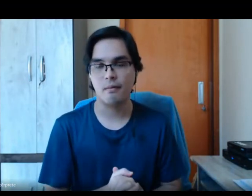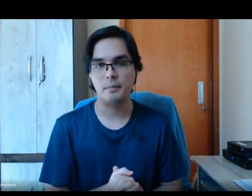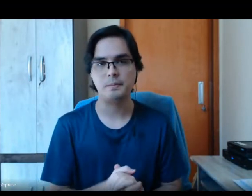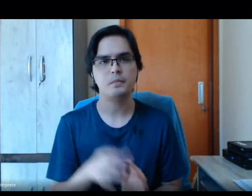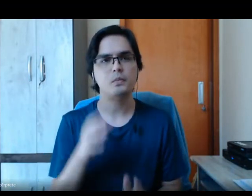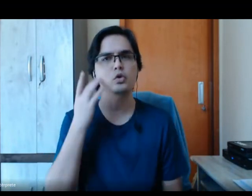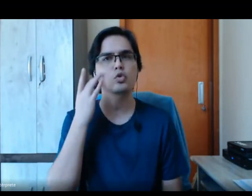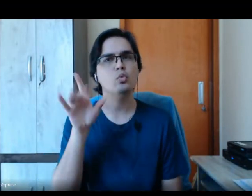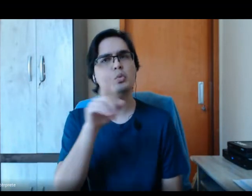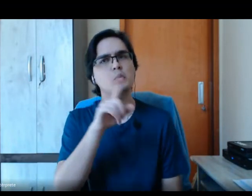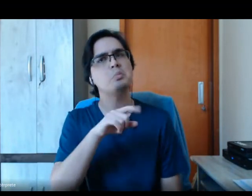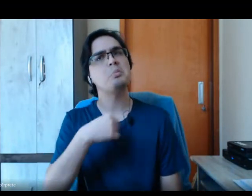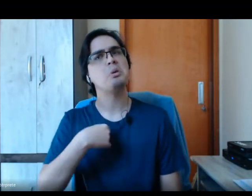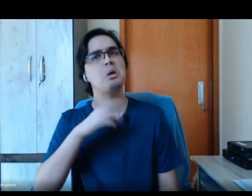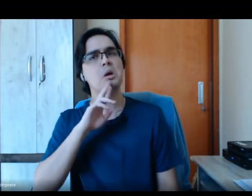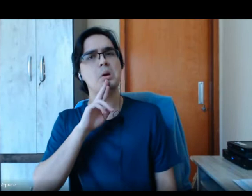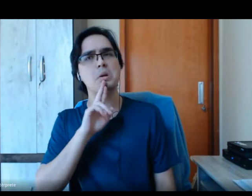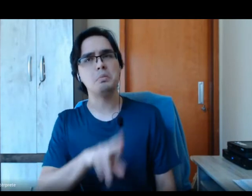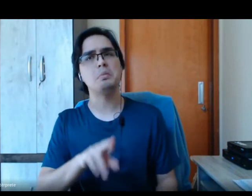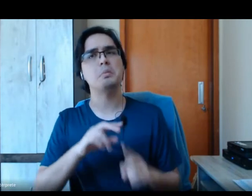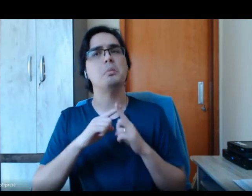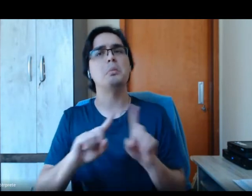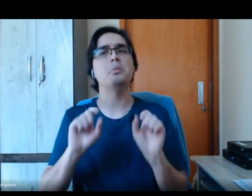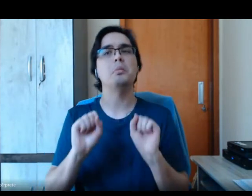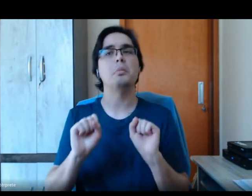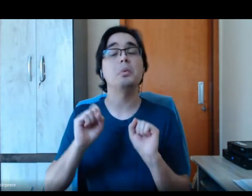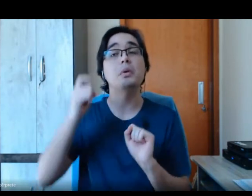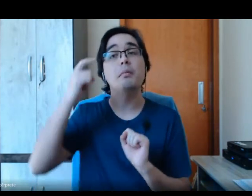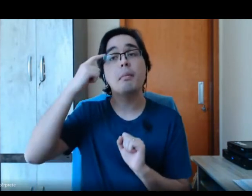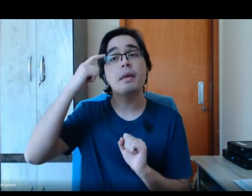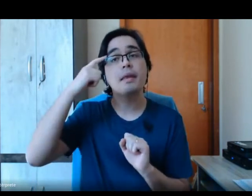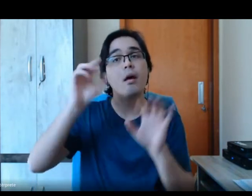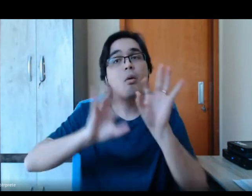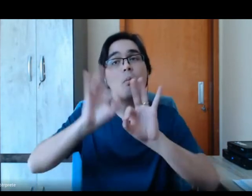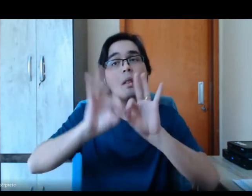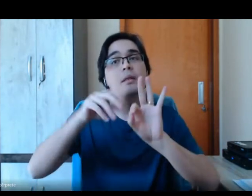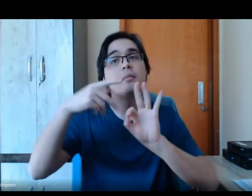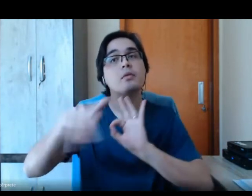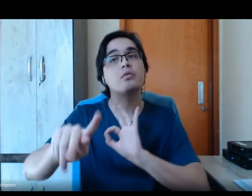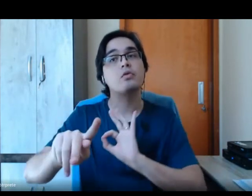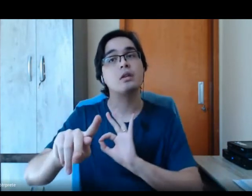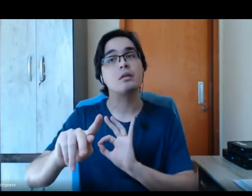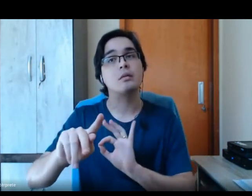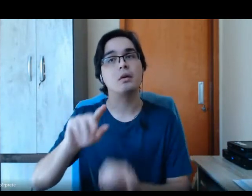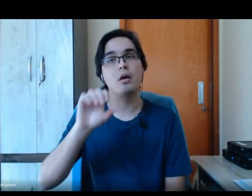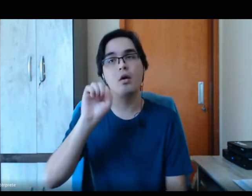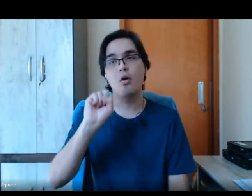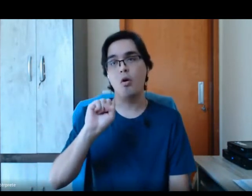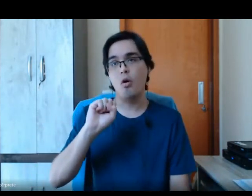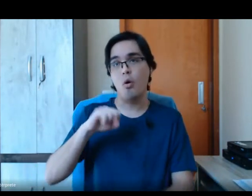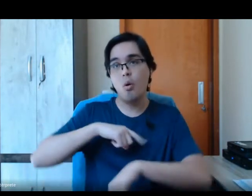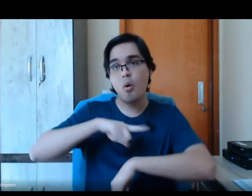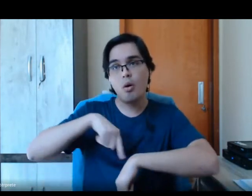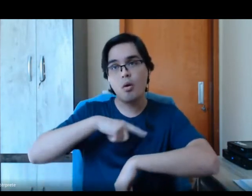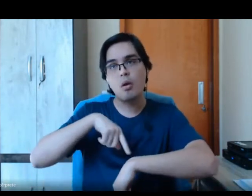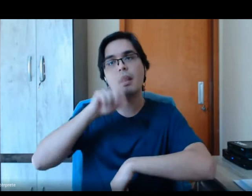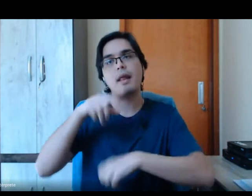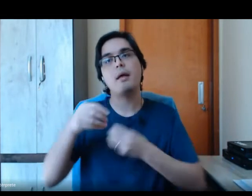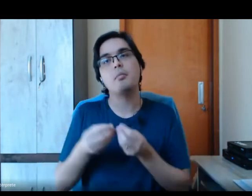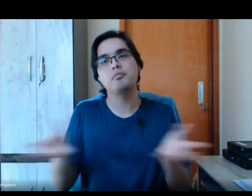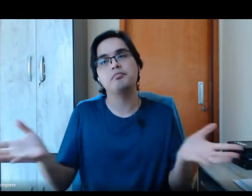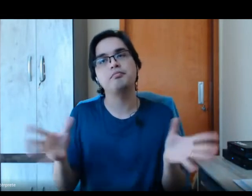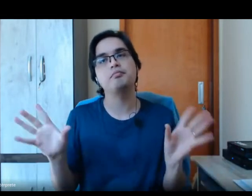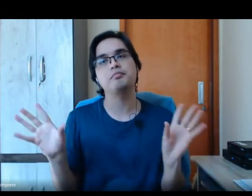Na verdade, é mais na hora de especificar no tópico, porque são assuntos que, sim,